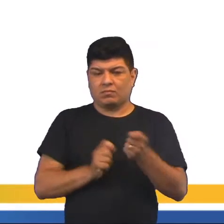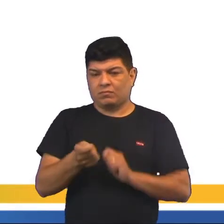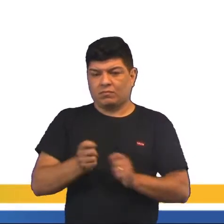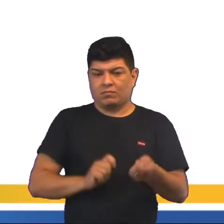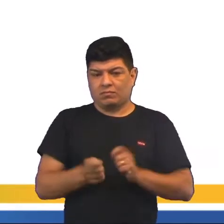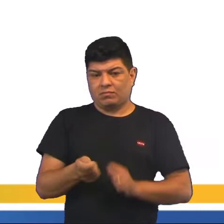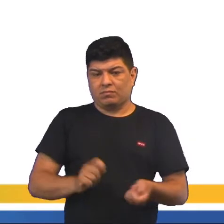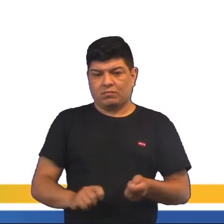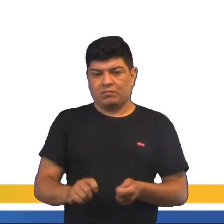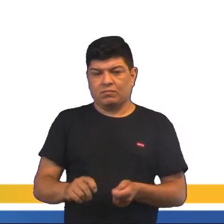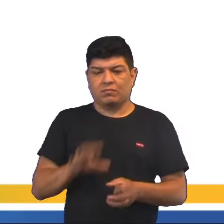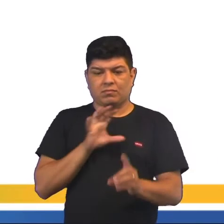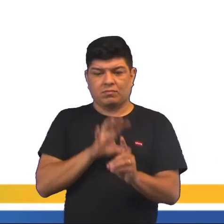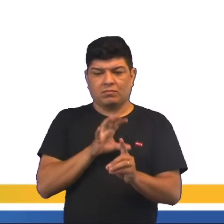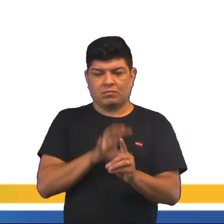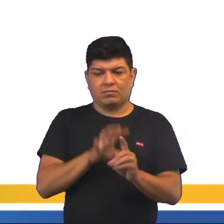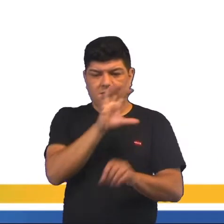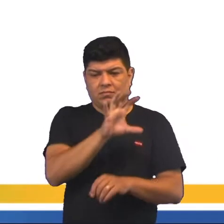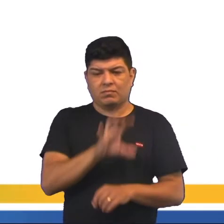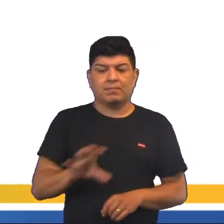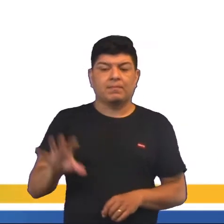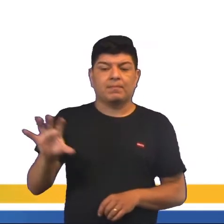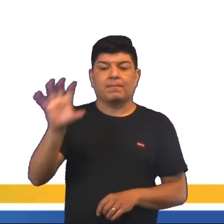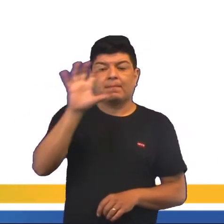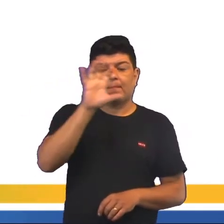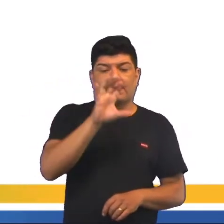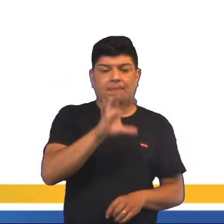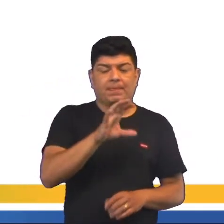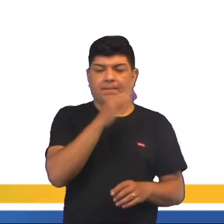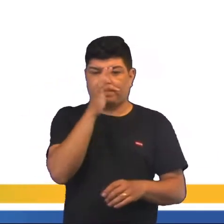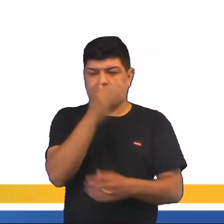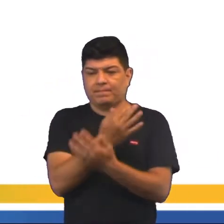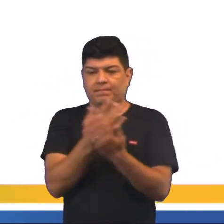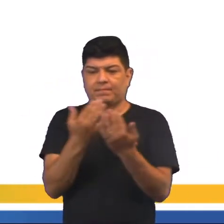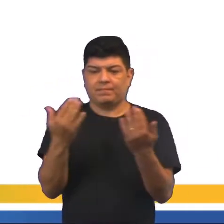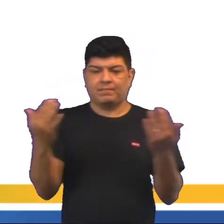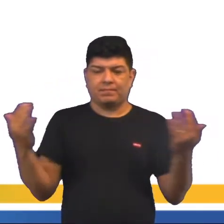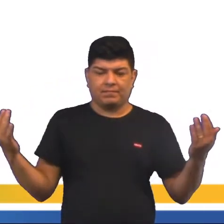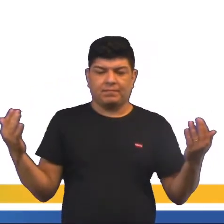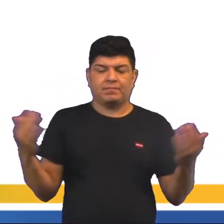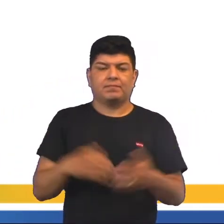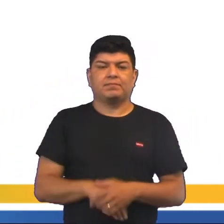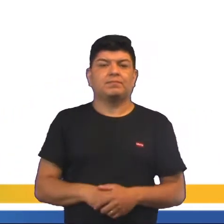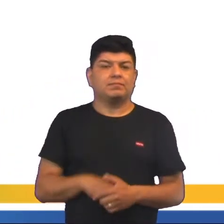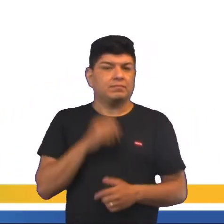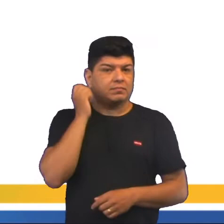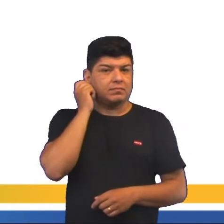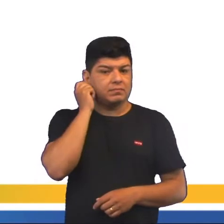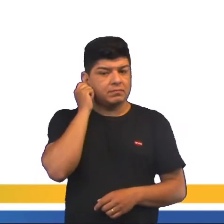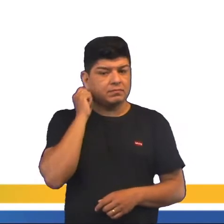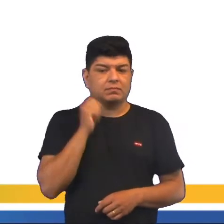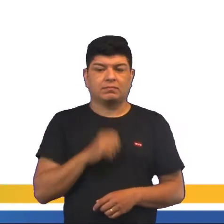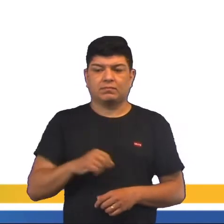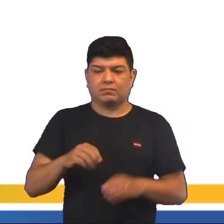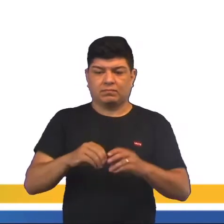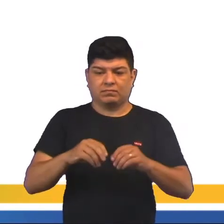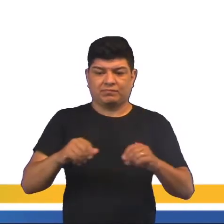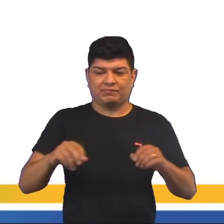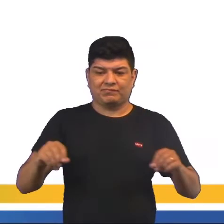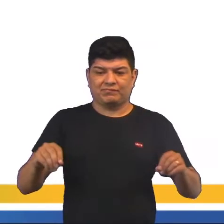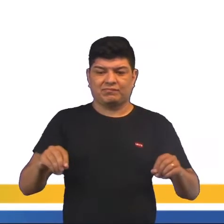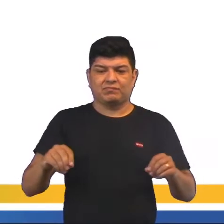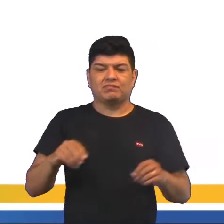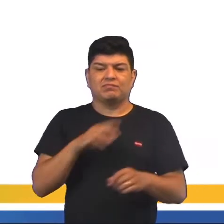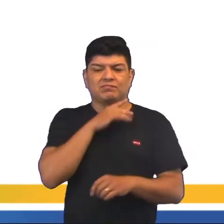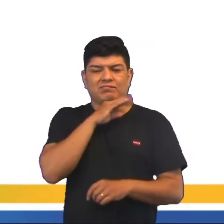com planaltos sob influência do clima tropical, com vegetação arbustiva e rasteira. E aí os solos são pobres